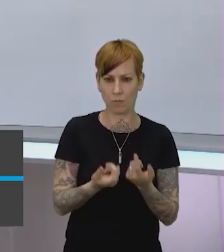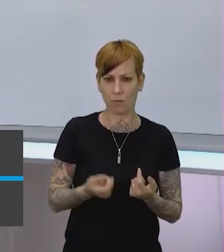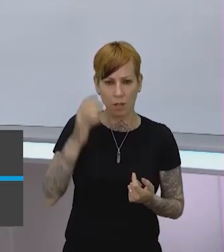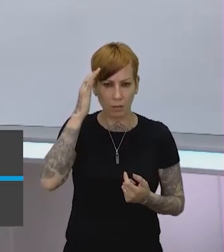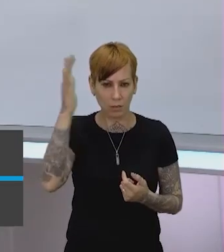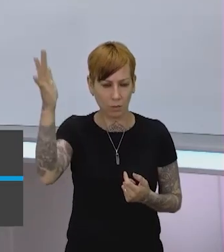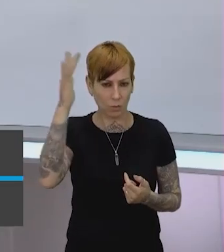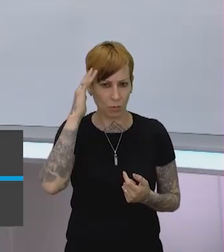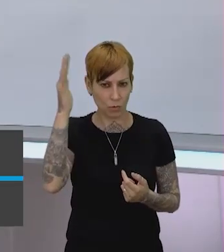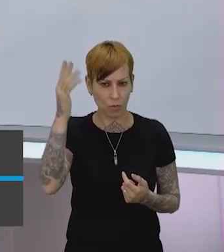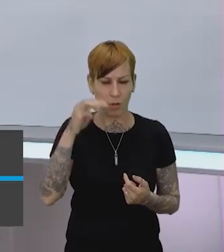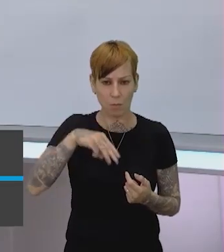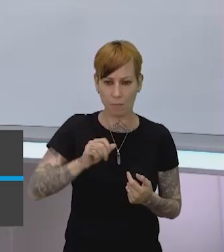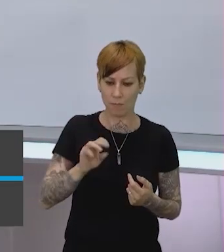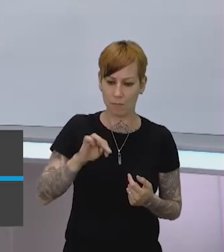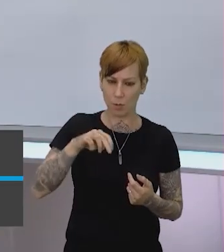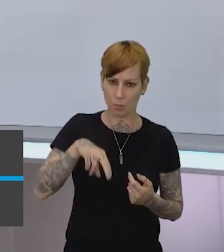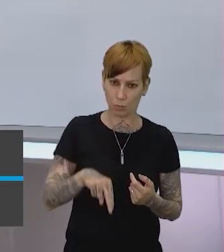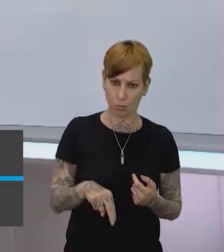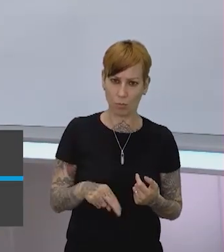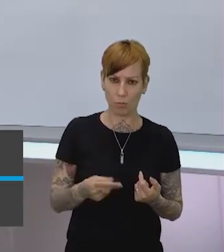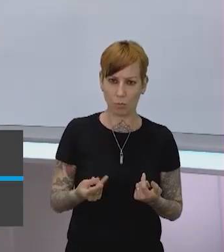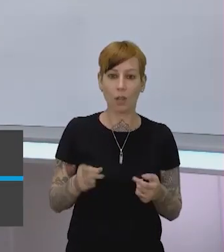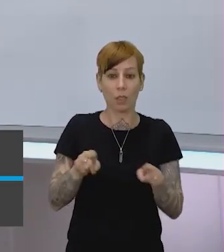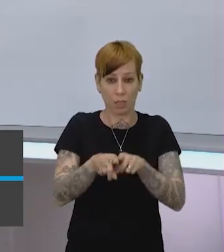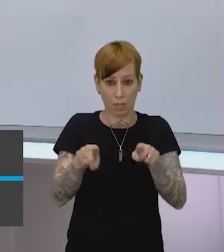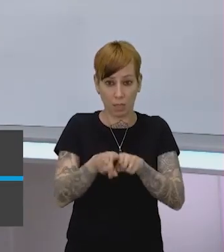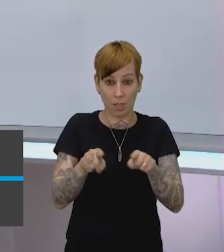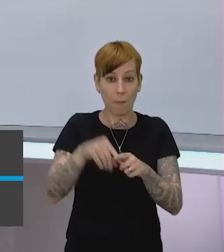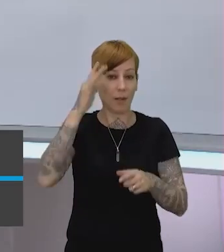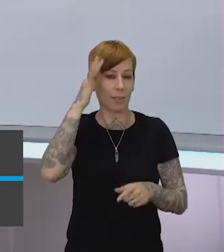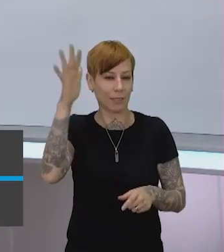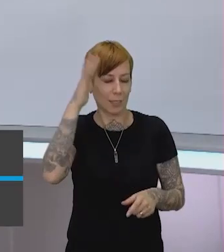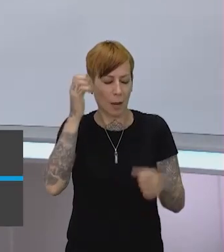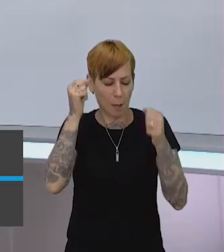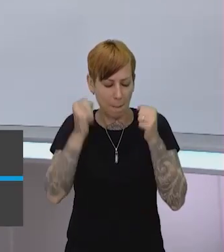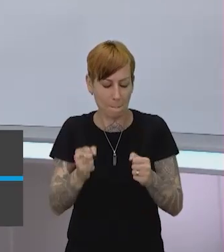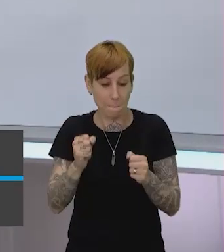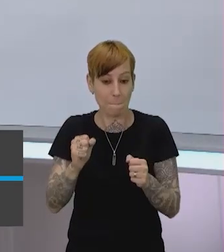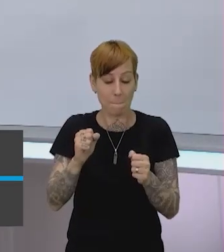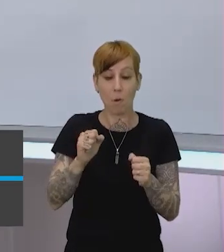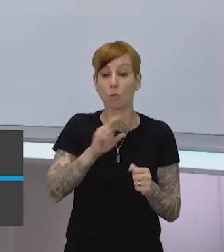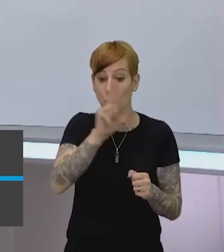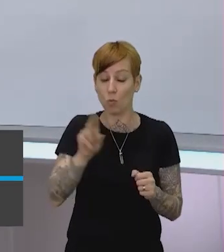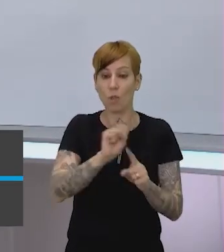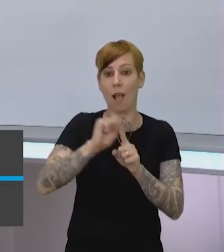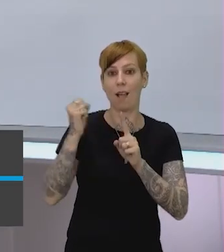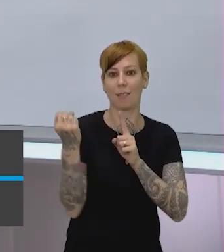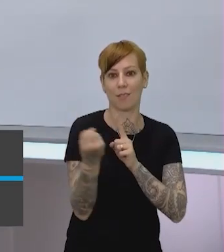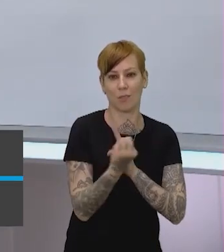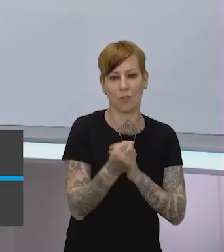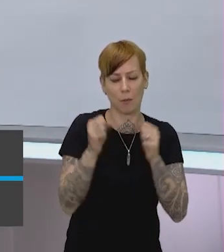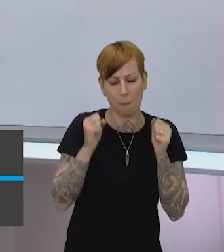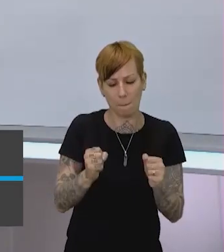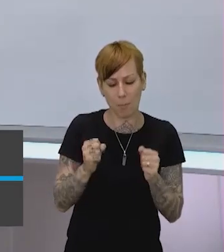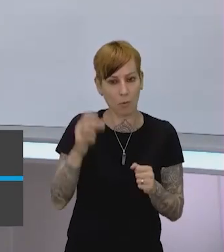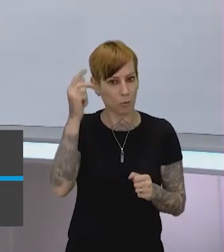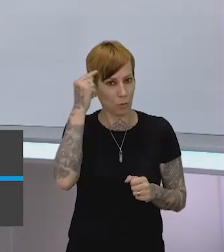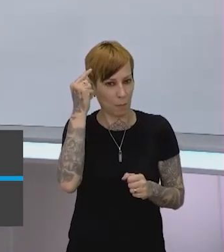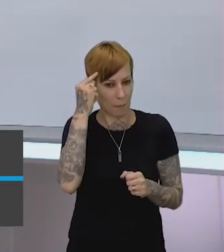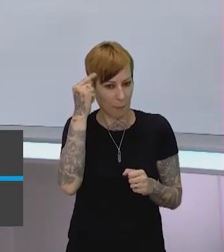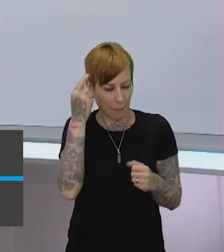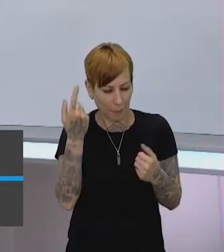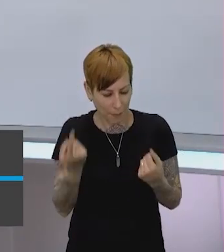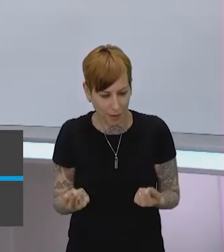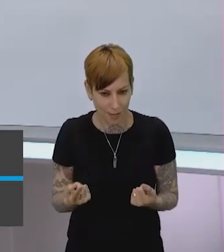da geografia, porque ela também é uma teoria possível para a sociologia. Ela é possível a gente pensar dessa forma como foi